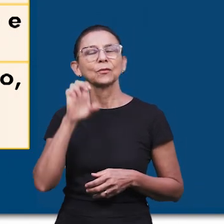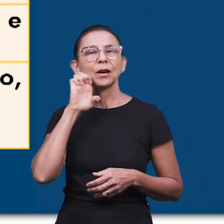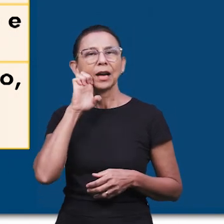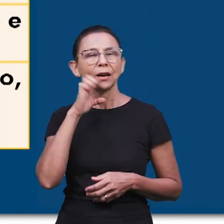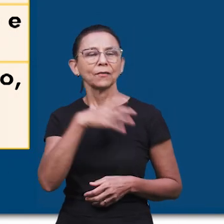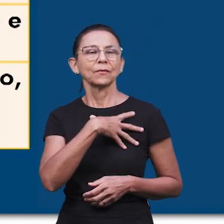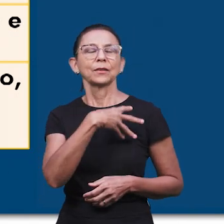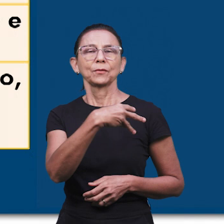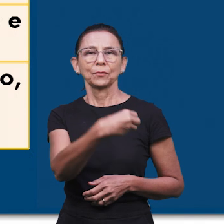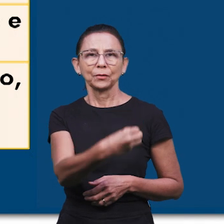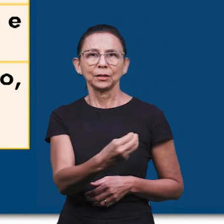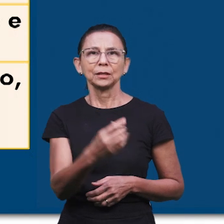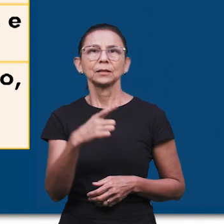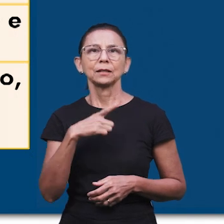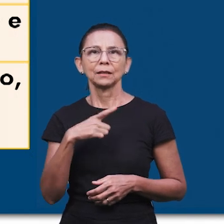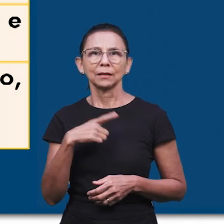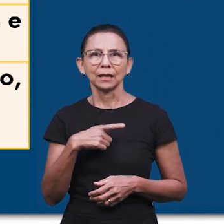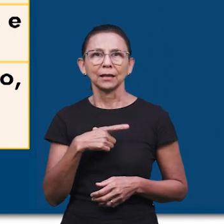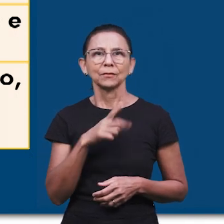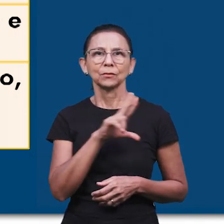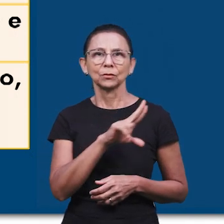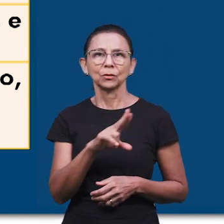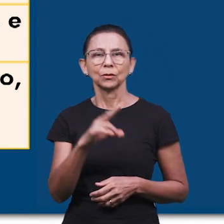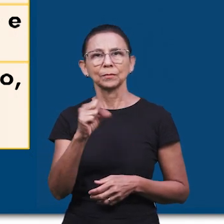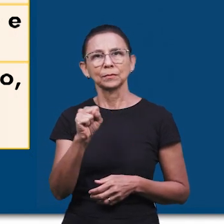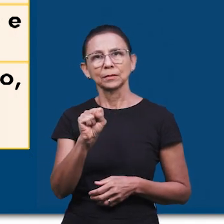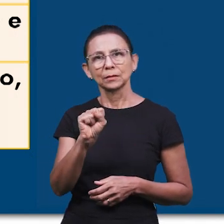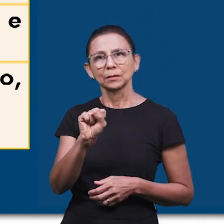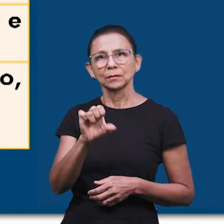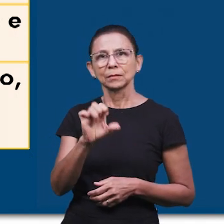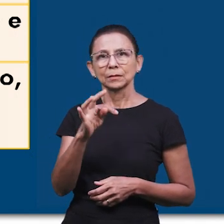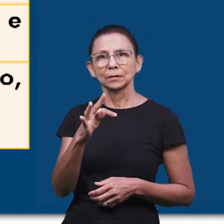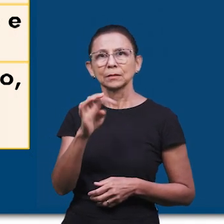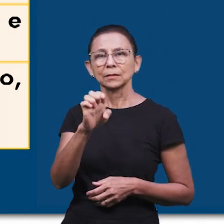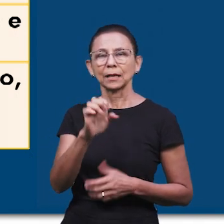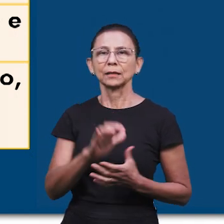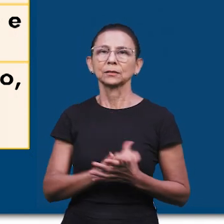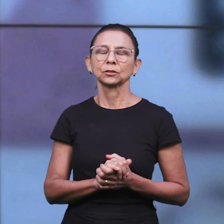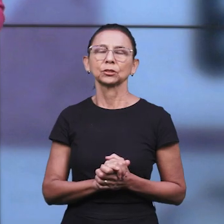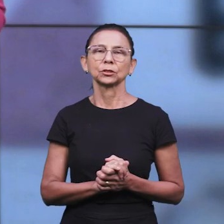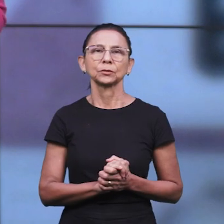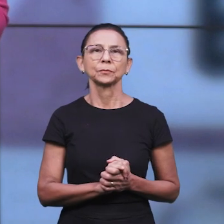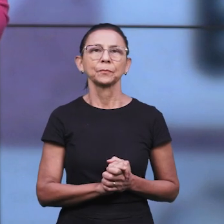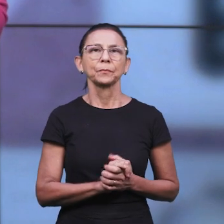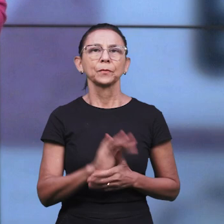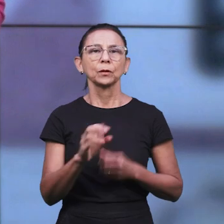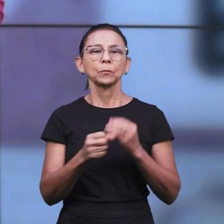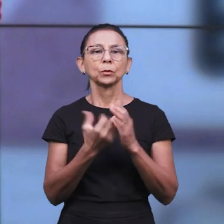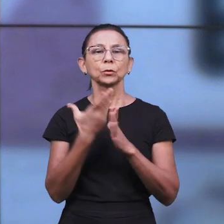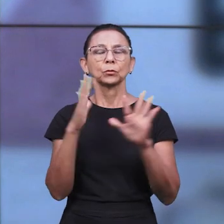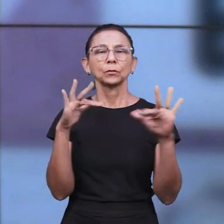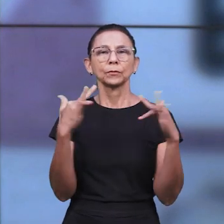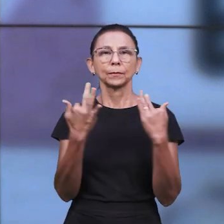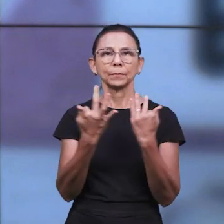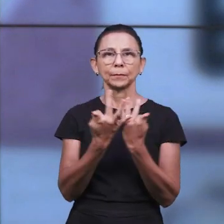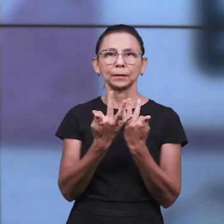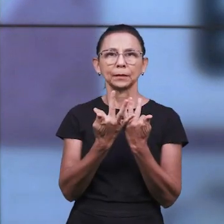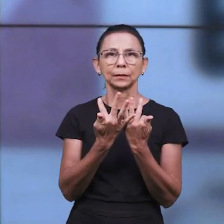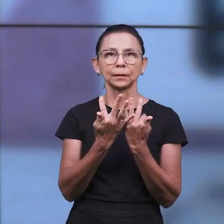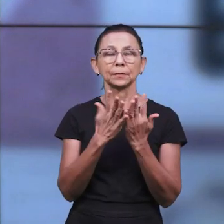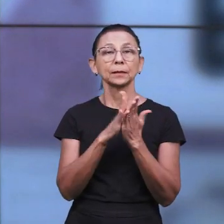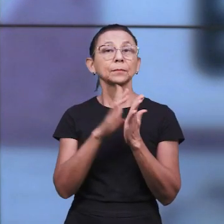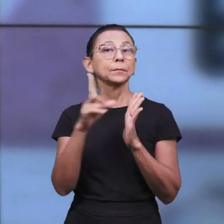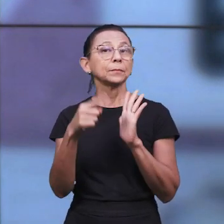mulher, e ela teve um filho, e chamou o seu nome Sete. Além da composição familiar, a Bíblia também